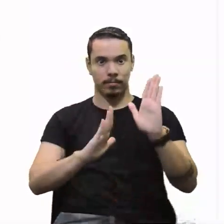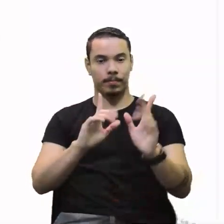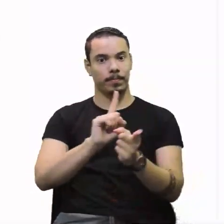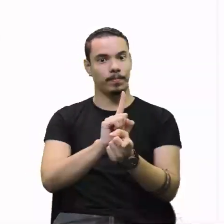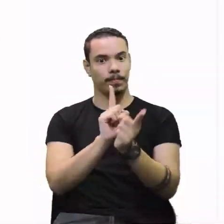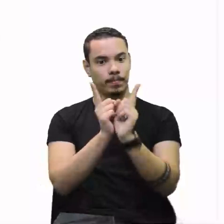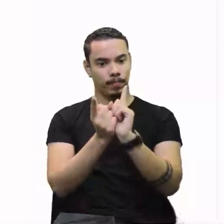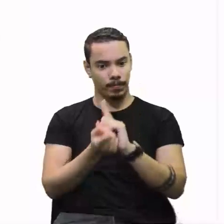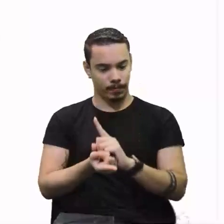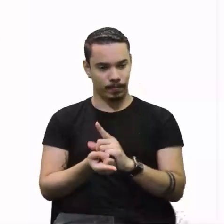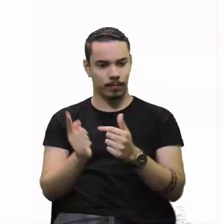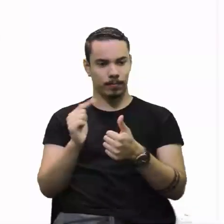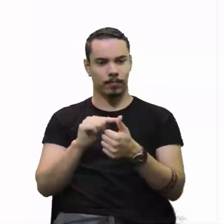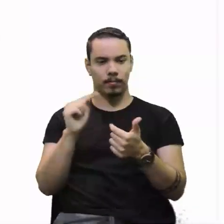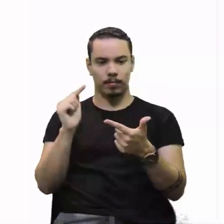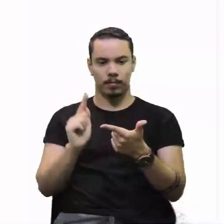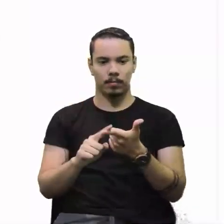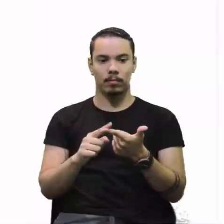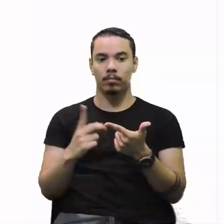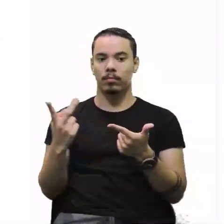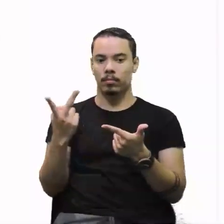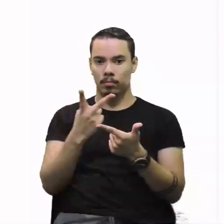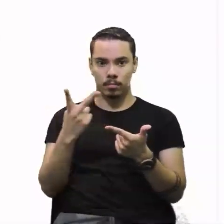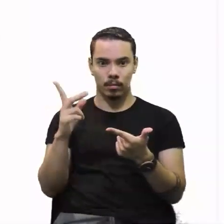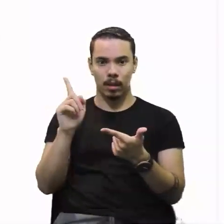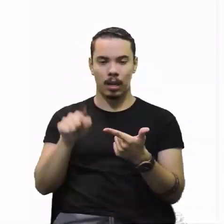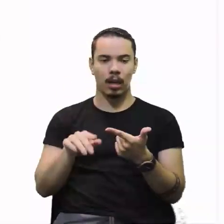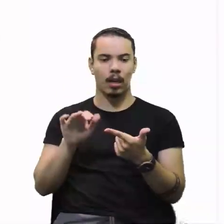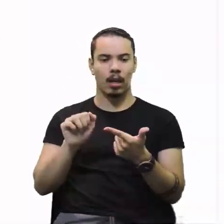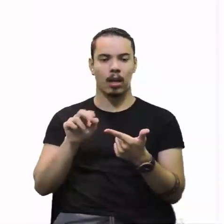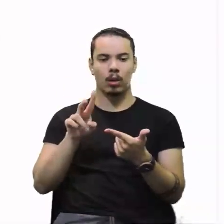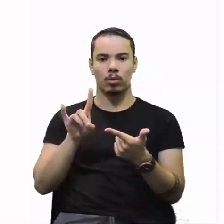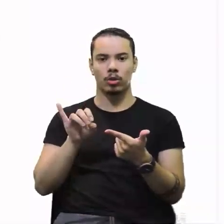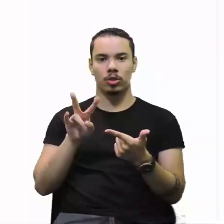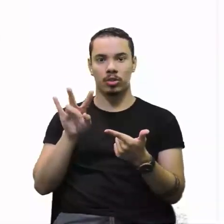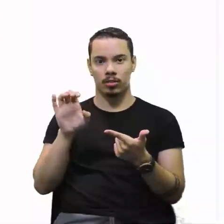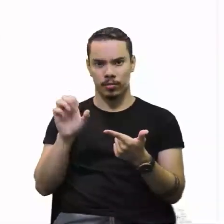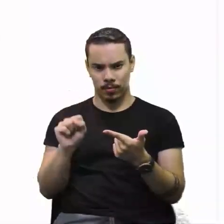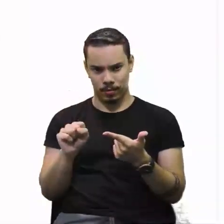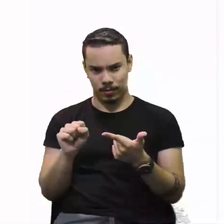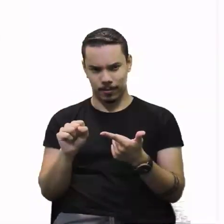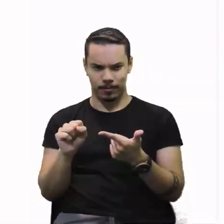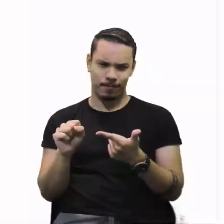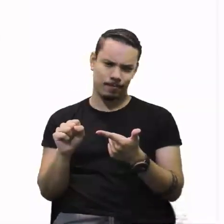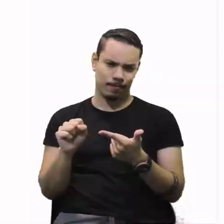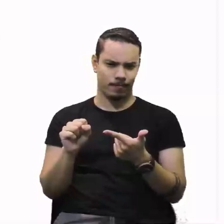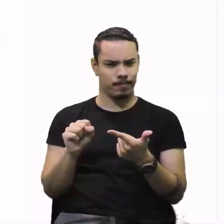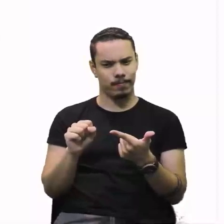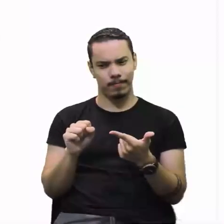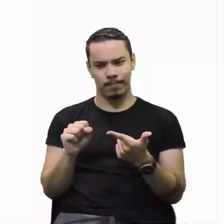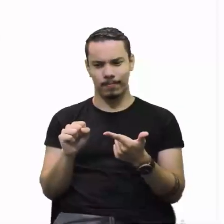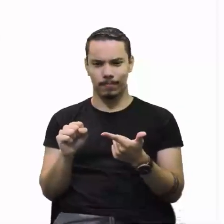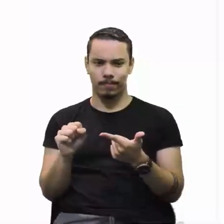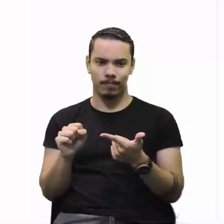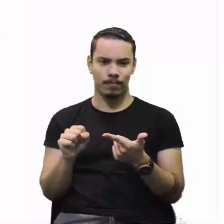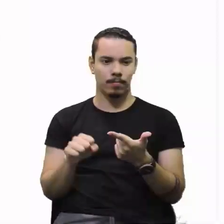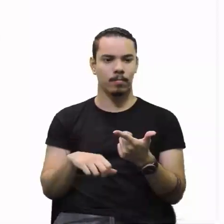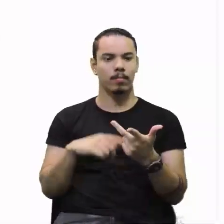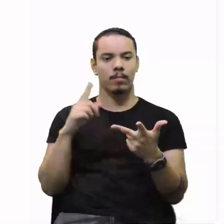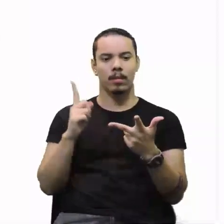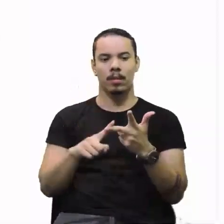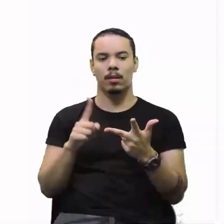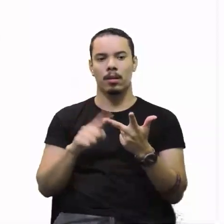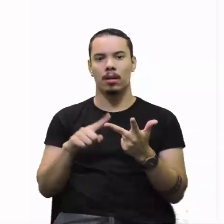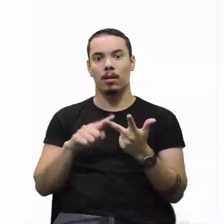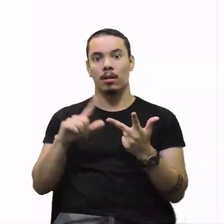opostas, B, serem ambas audíveis, aí escutar, tudo bem. C,